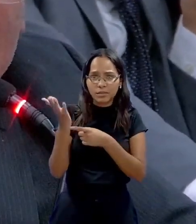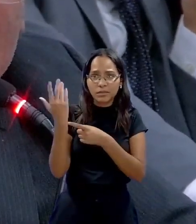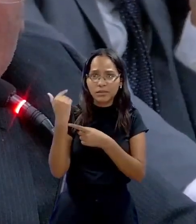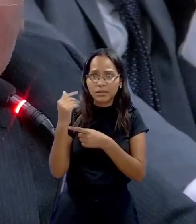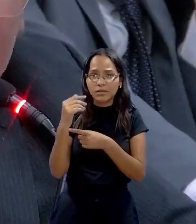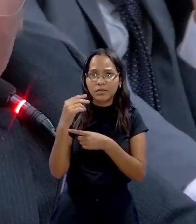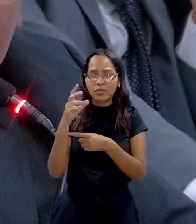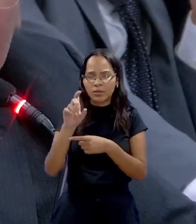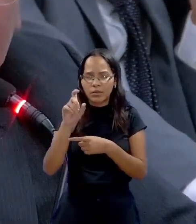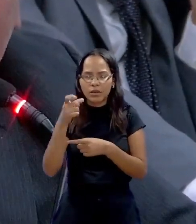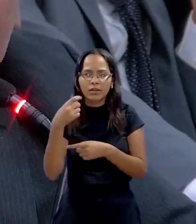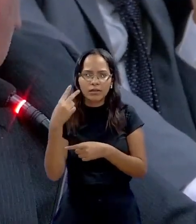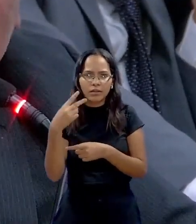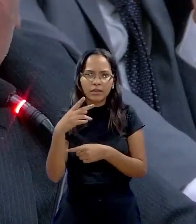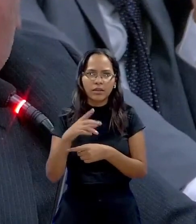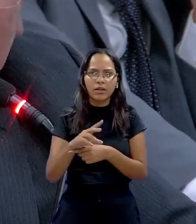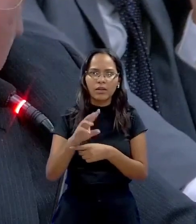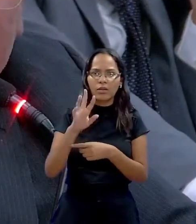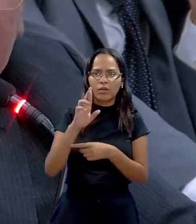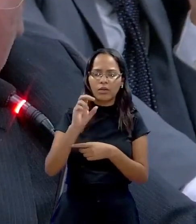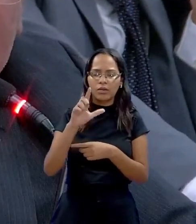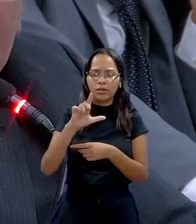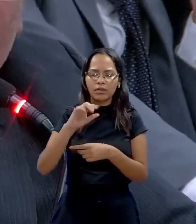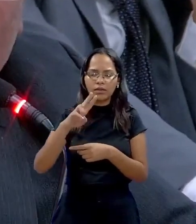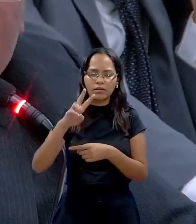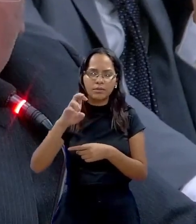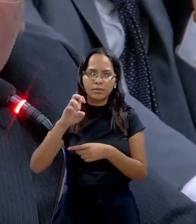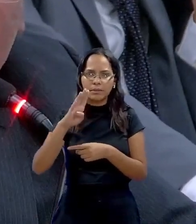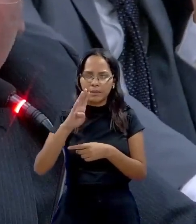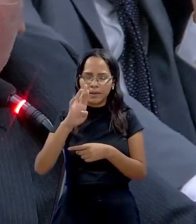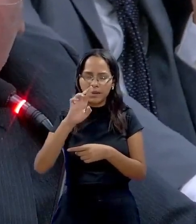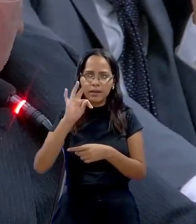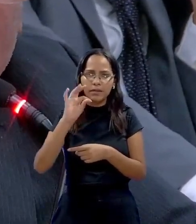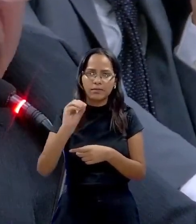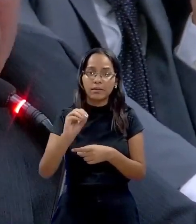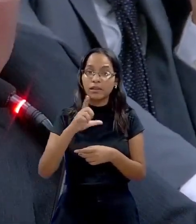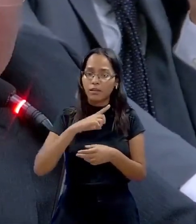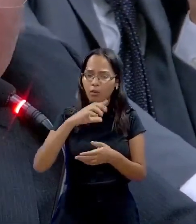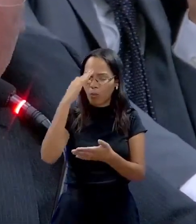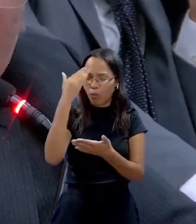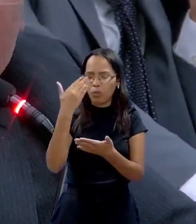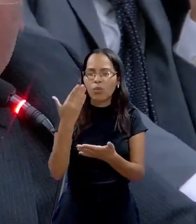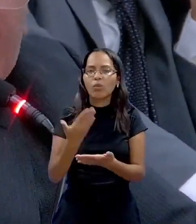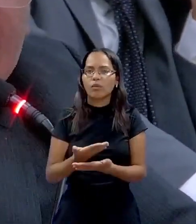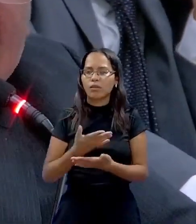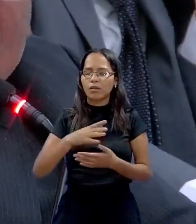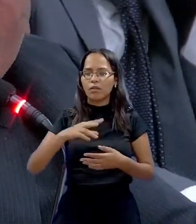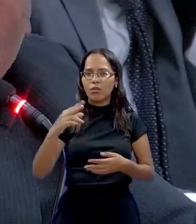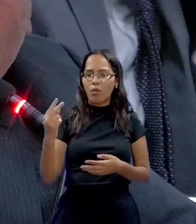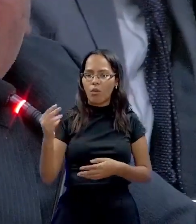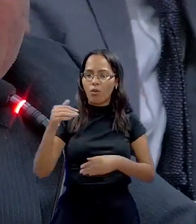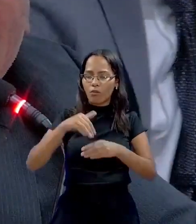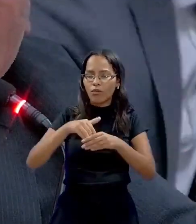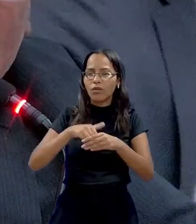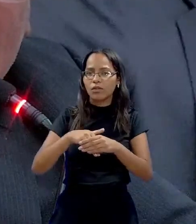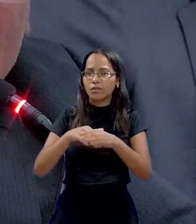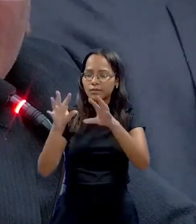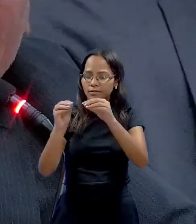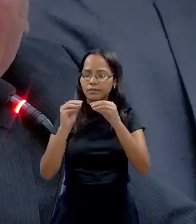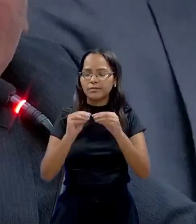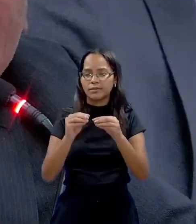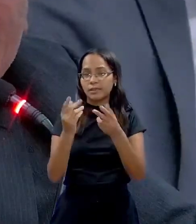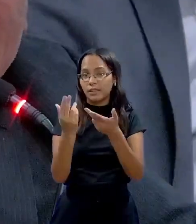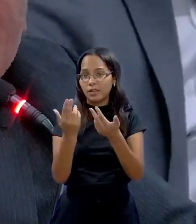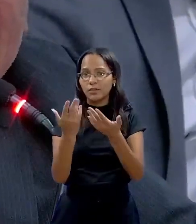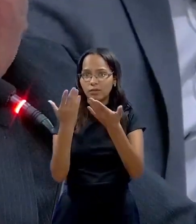Tavares. Então ele tem cuidado com transparência, com zelo, honrando o voto que recebeu e os goianienses. De igual forma, o vereador